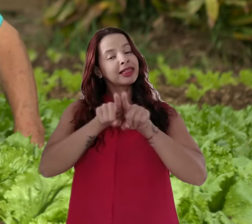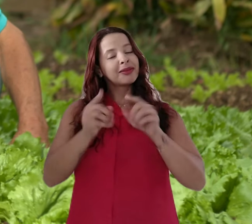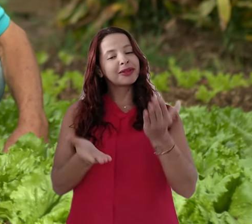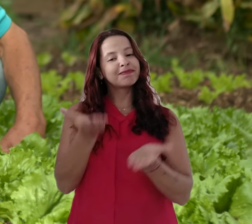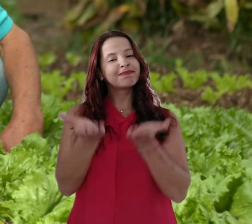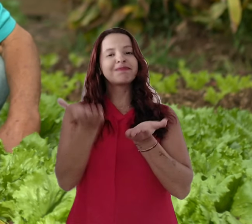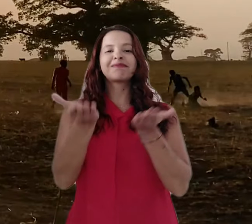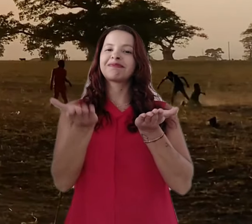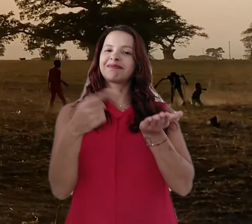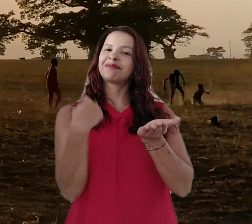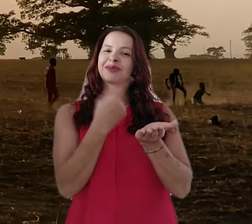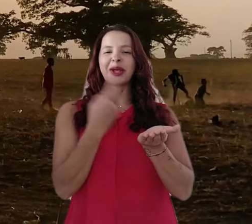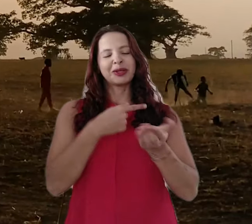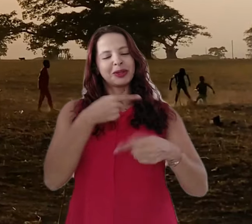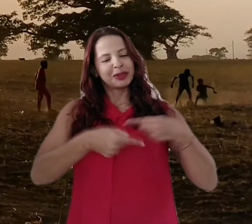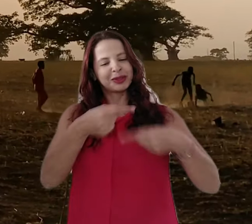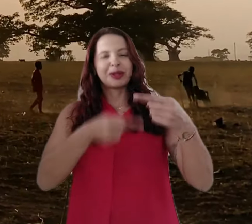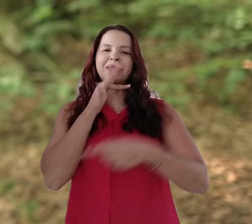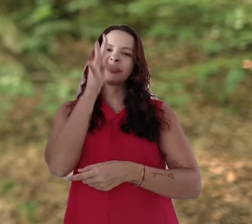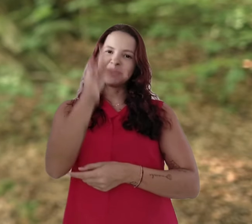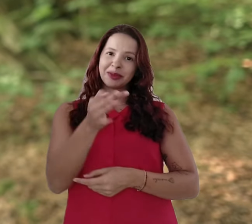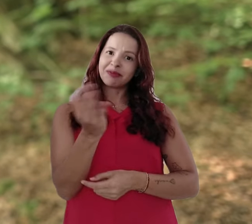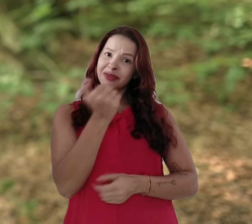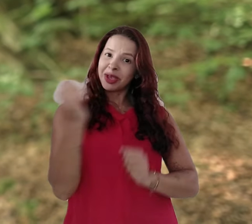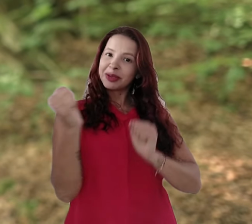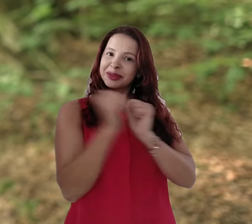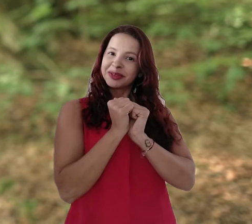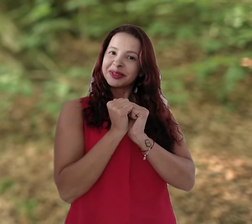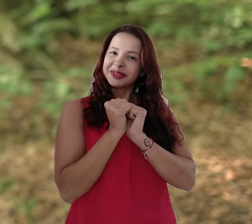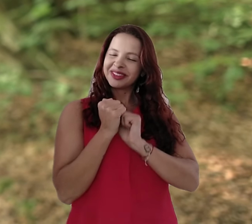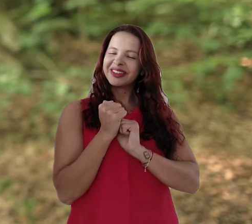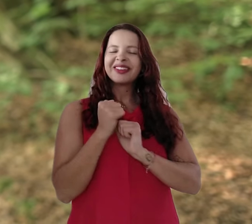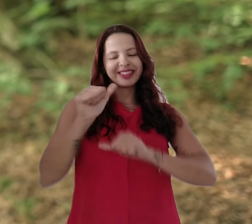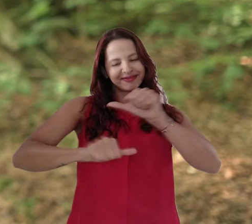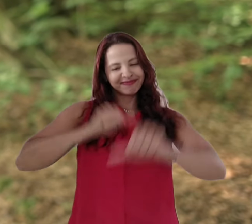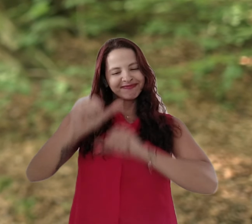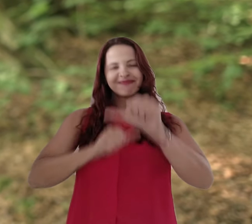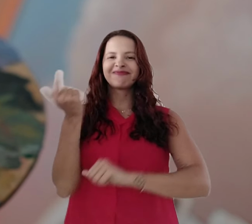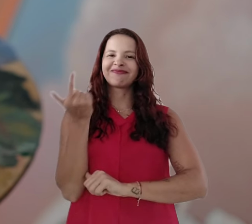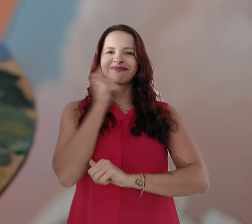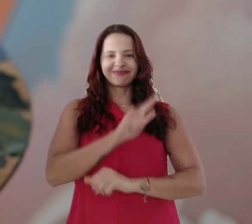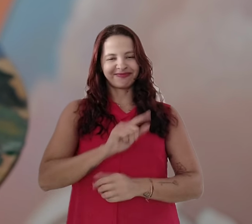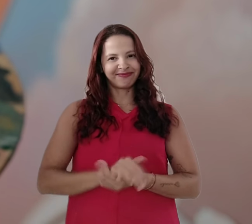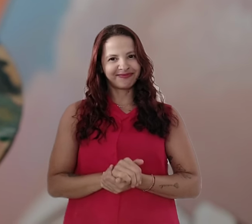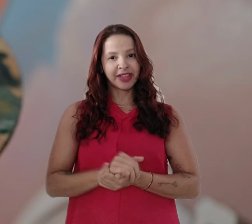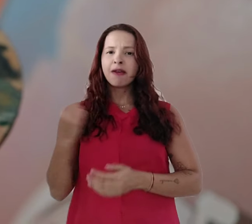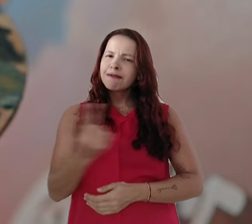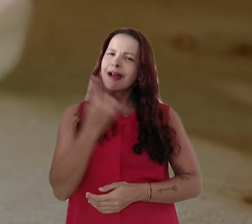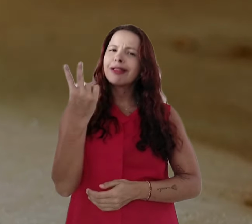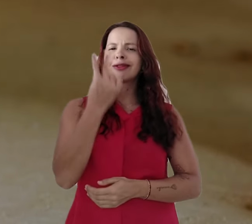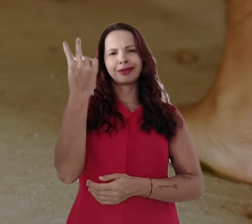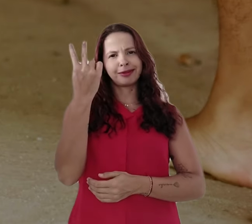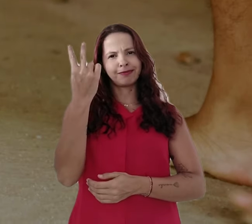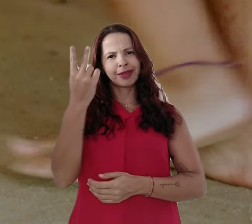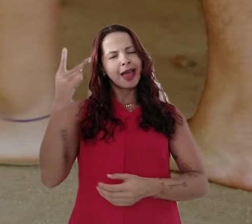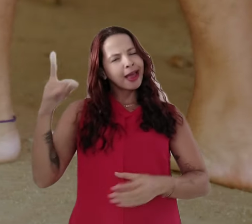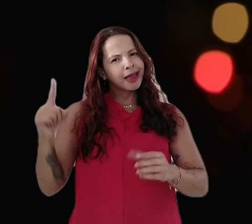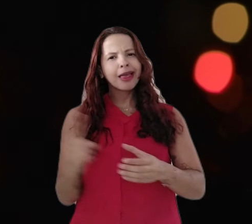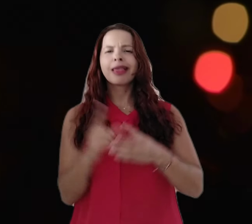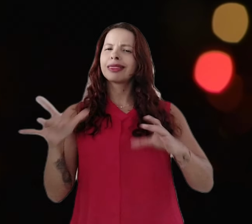para gerações que virão. Junte-se a nós nessa jornada transformadora. Valorize,